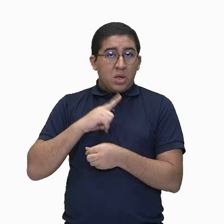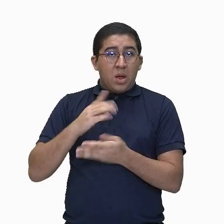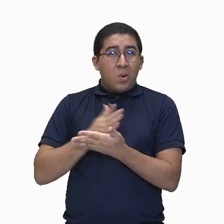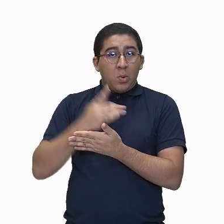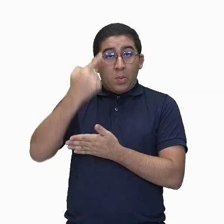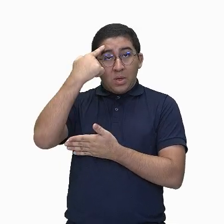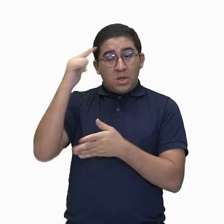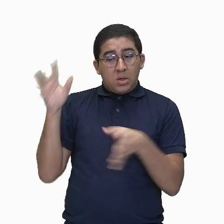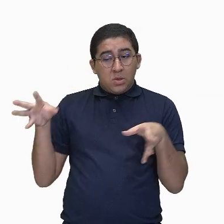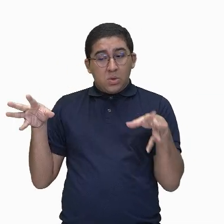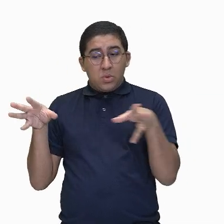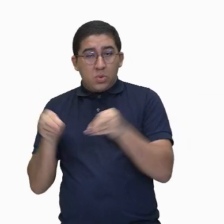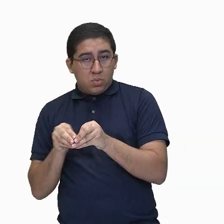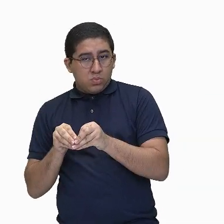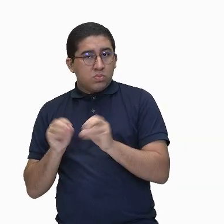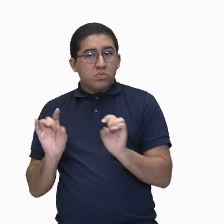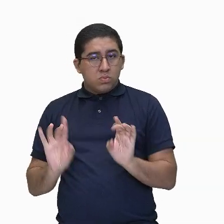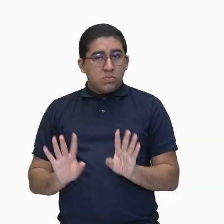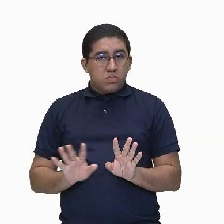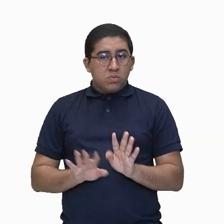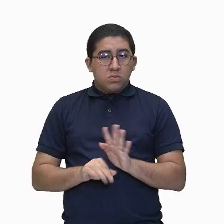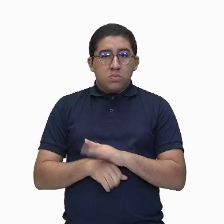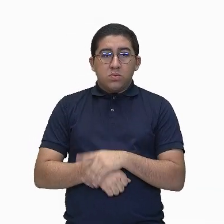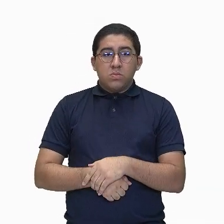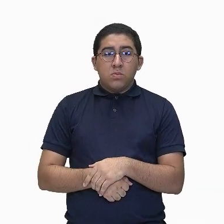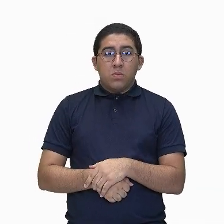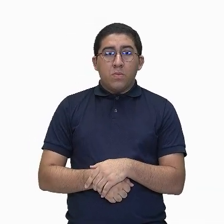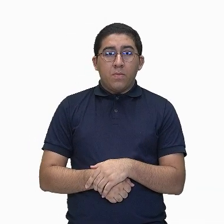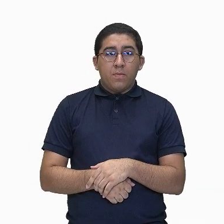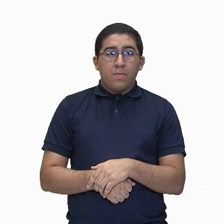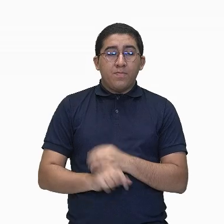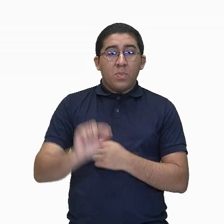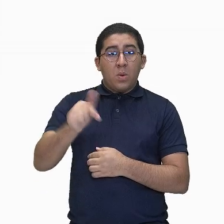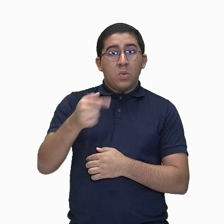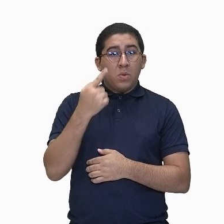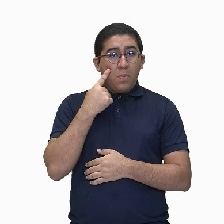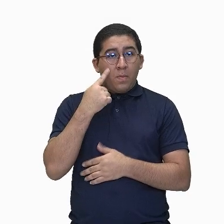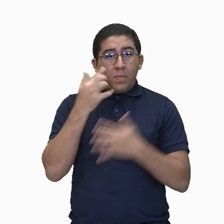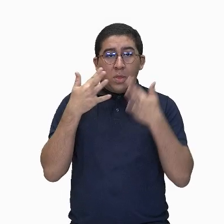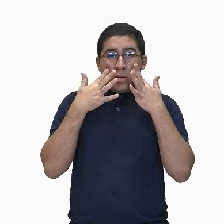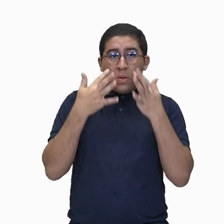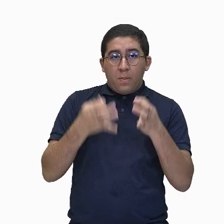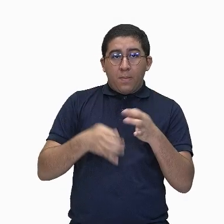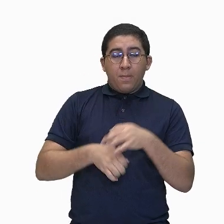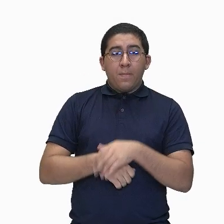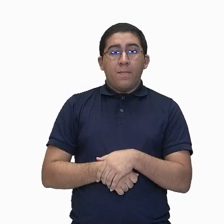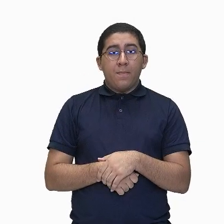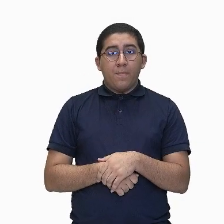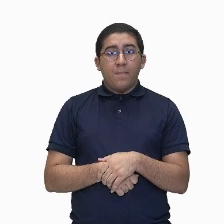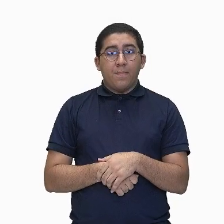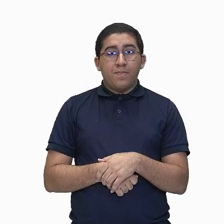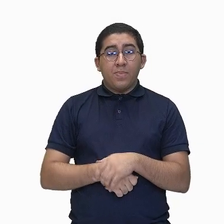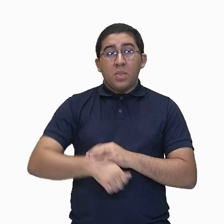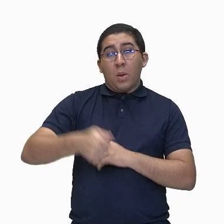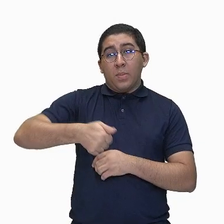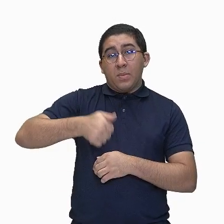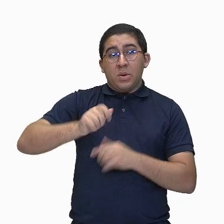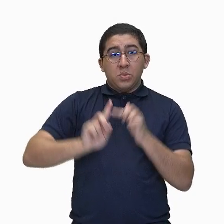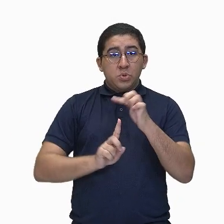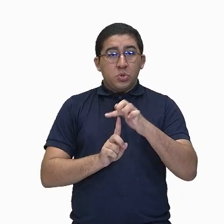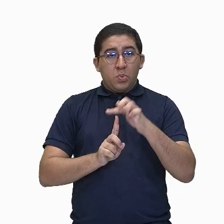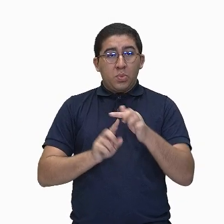ideia. Seguindo, nós vamos ter aí as aditivas. Observem bem, ó. As aditivas,